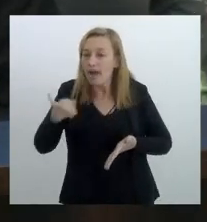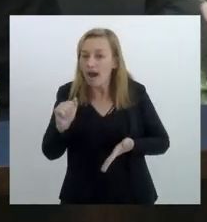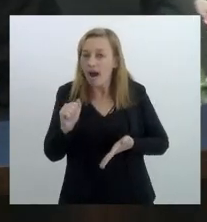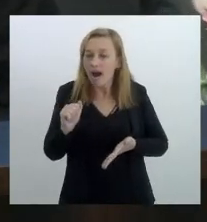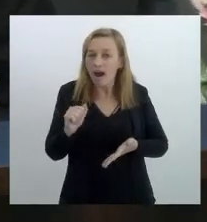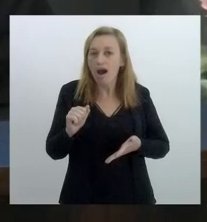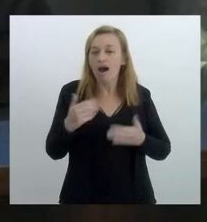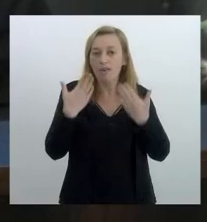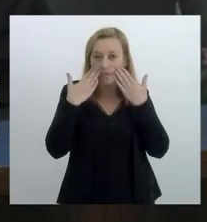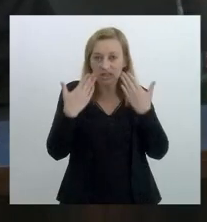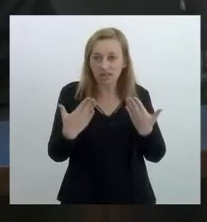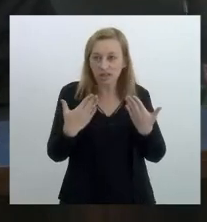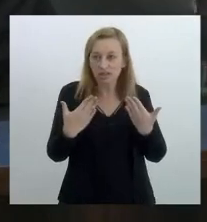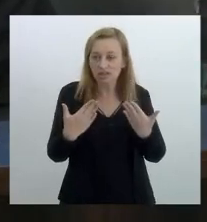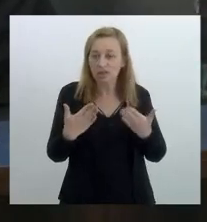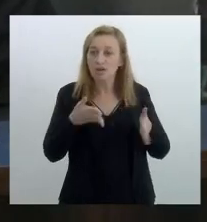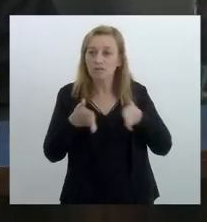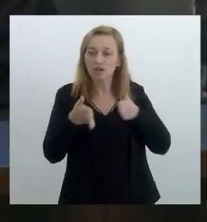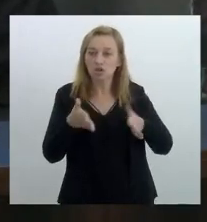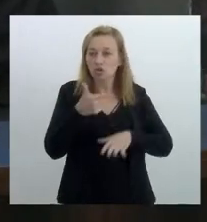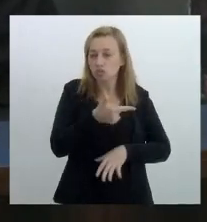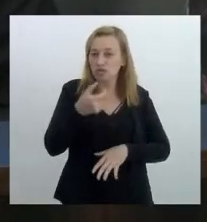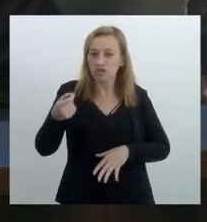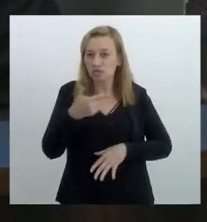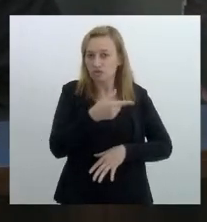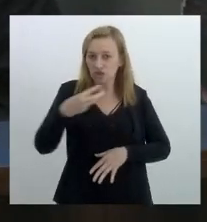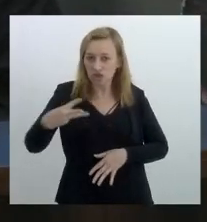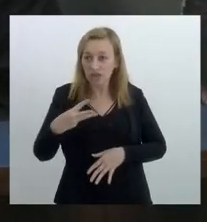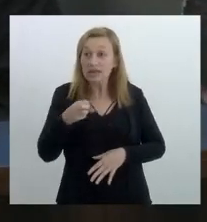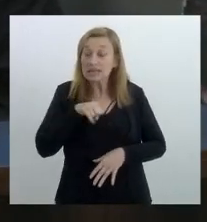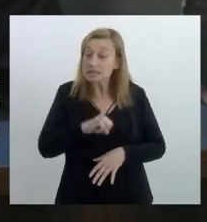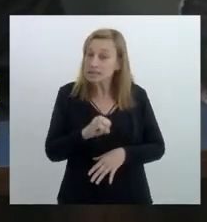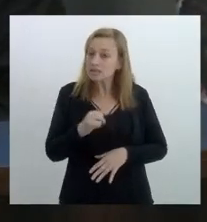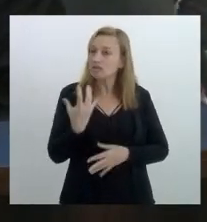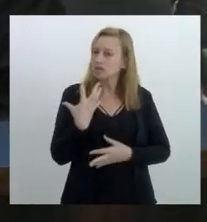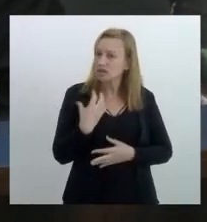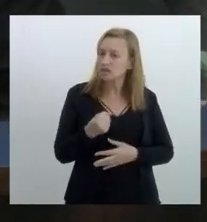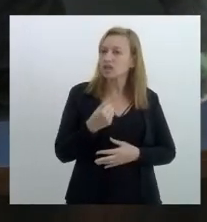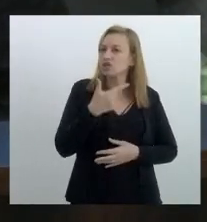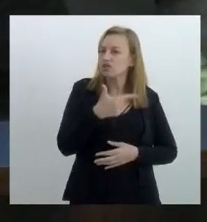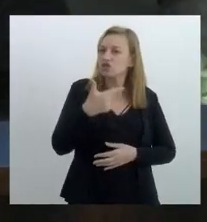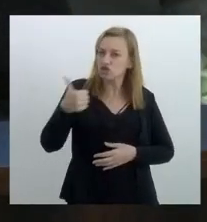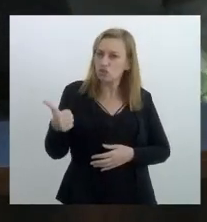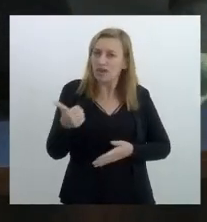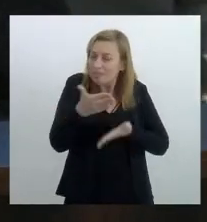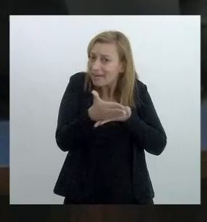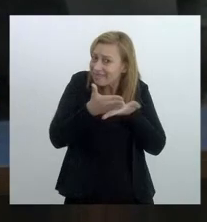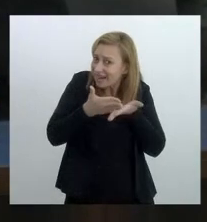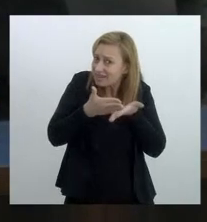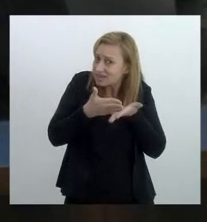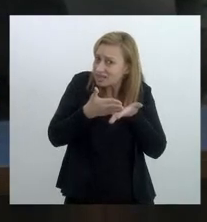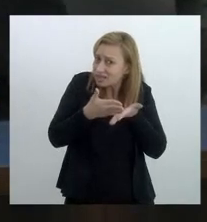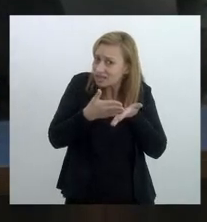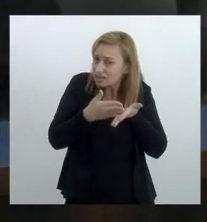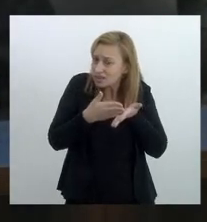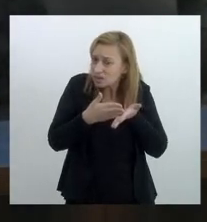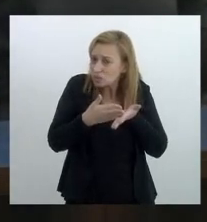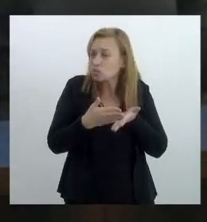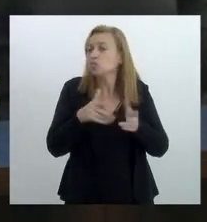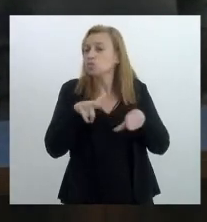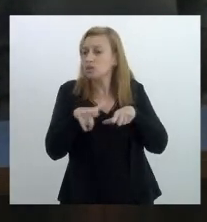apresentado para o período 2020 e 2023, se nós considerarmos 2021, que é a metade da execução